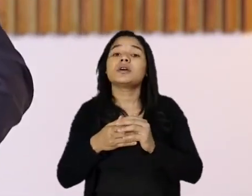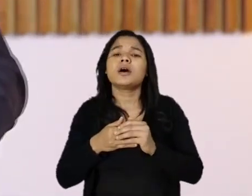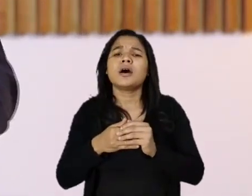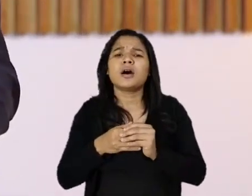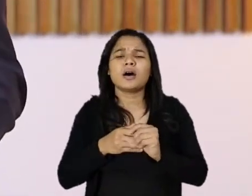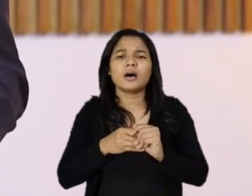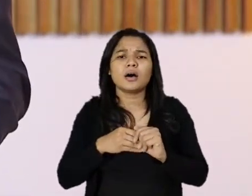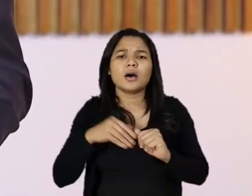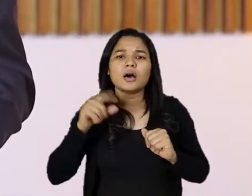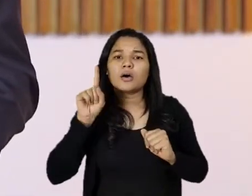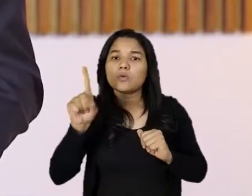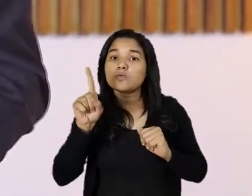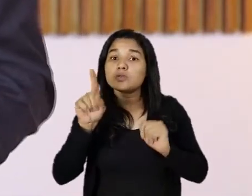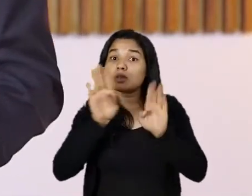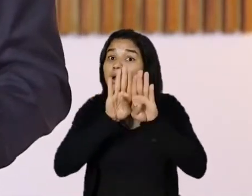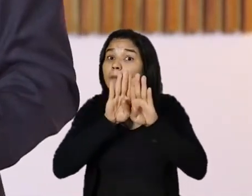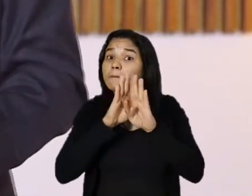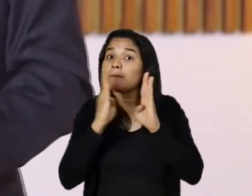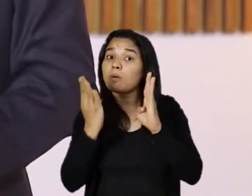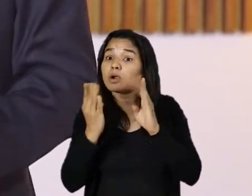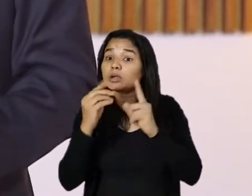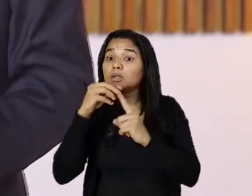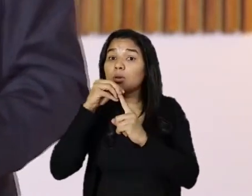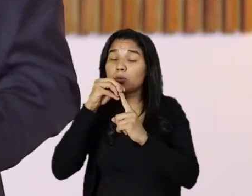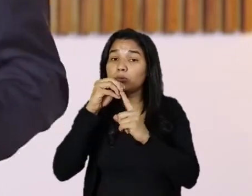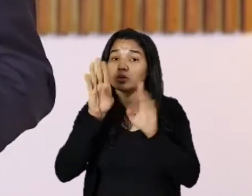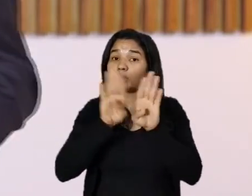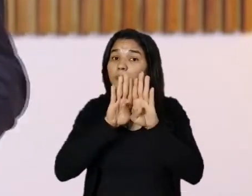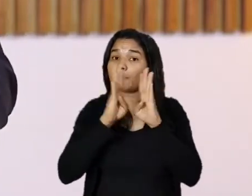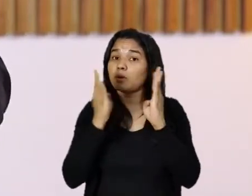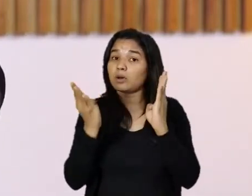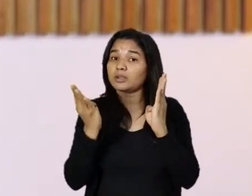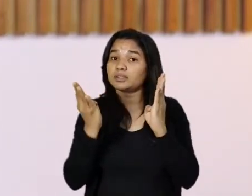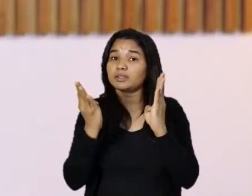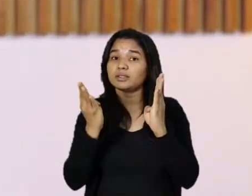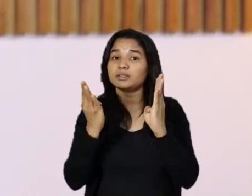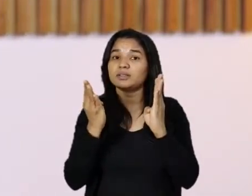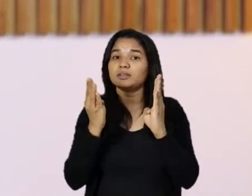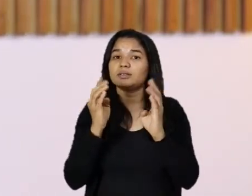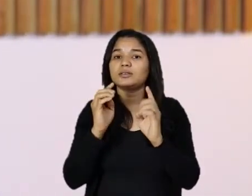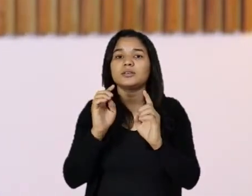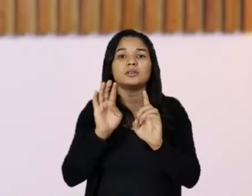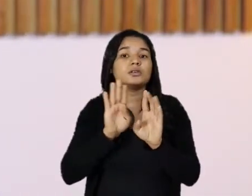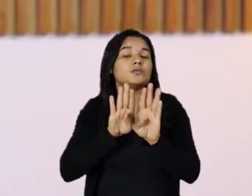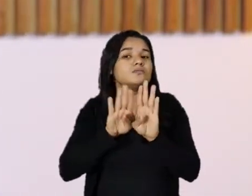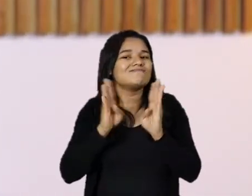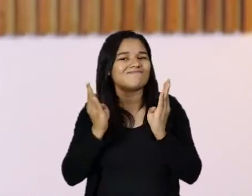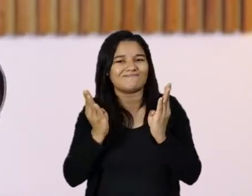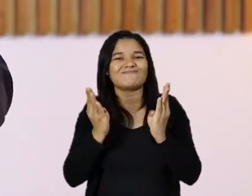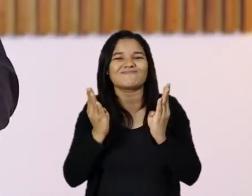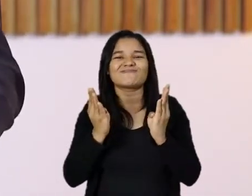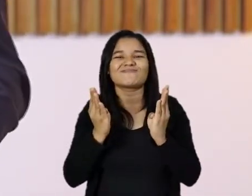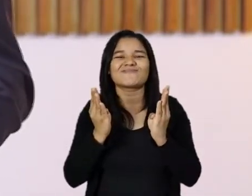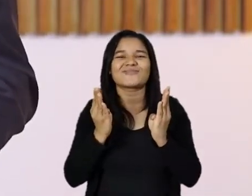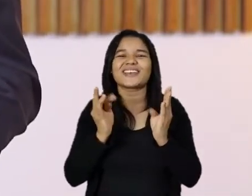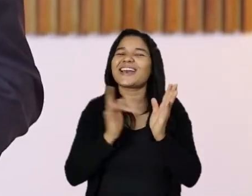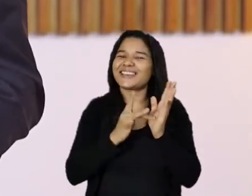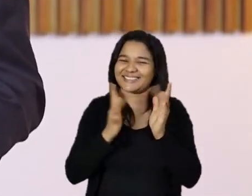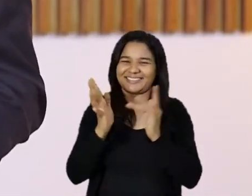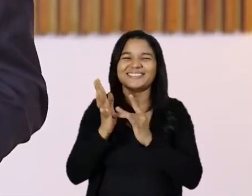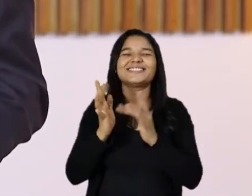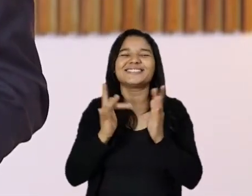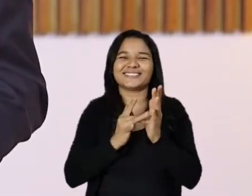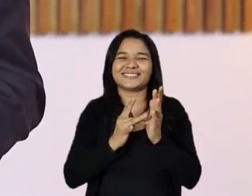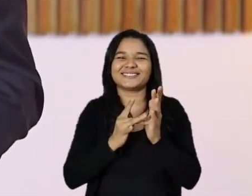que havia naquela embarcação. O fato de haver uma única porta nos remete a Jesus também, porque Jesus diz, eu sou